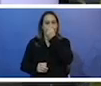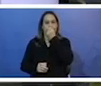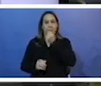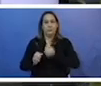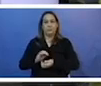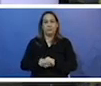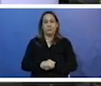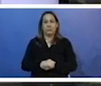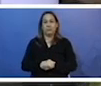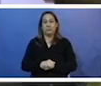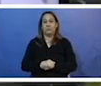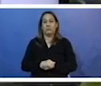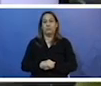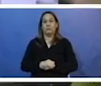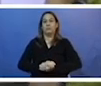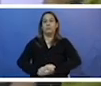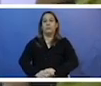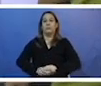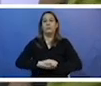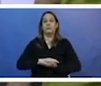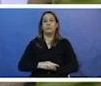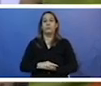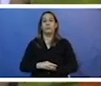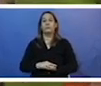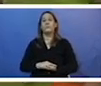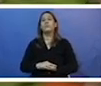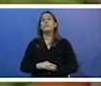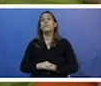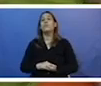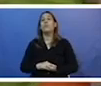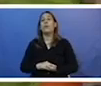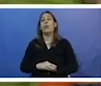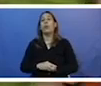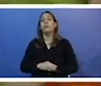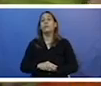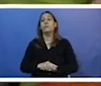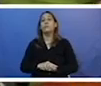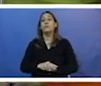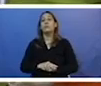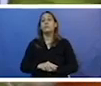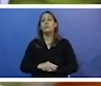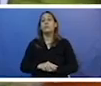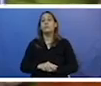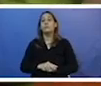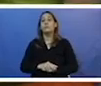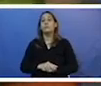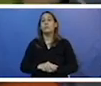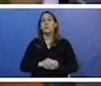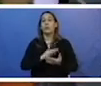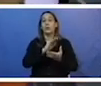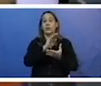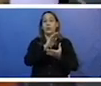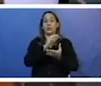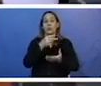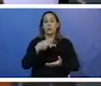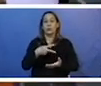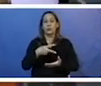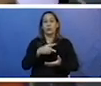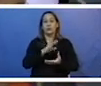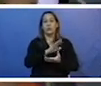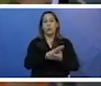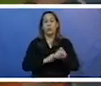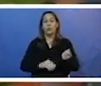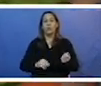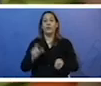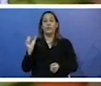o tem e o ra. Foi? Então, vamos lá. 2.